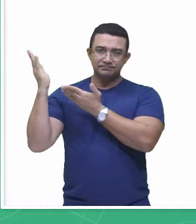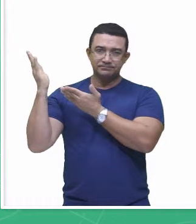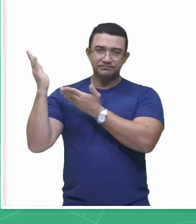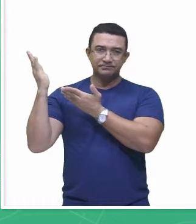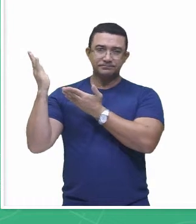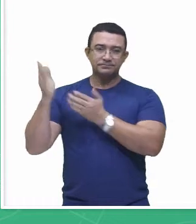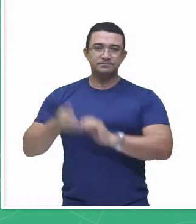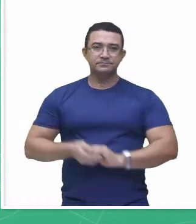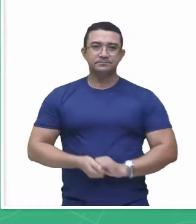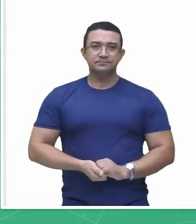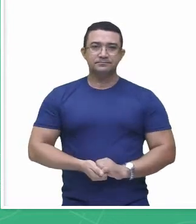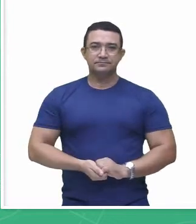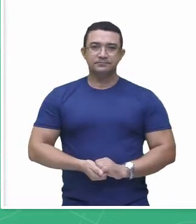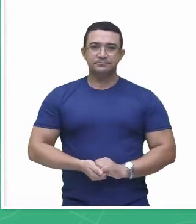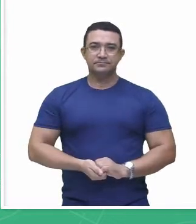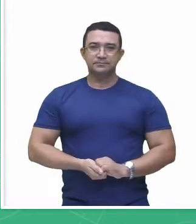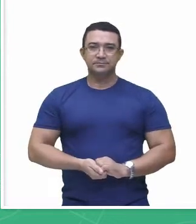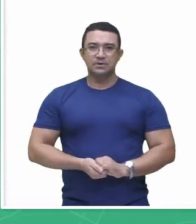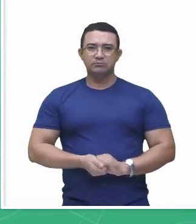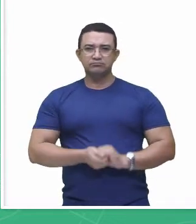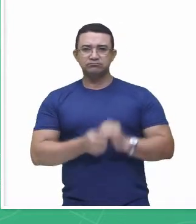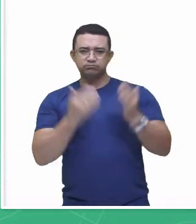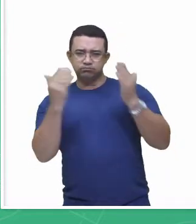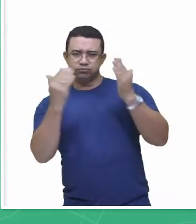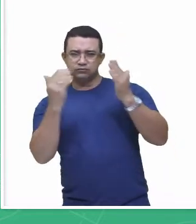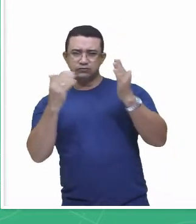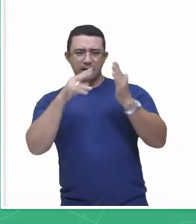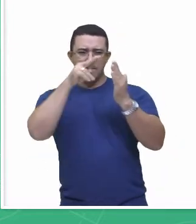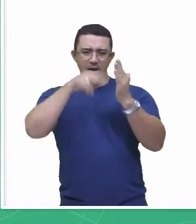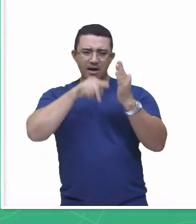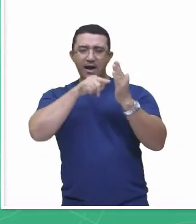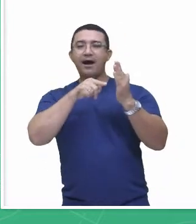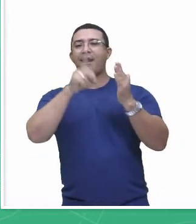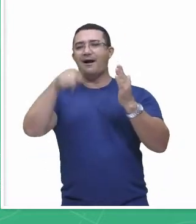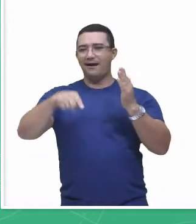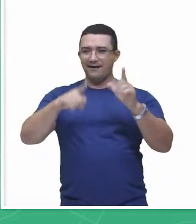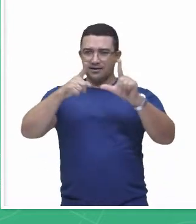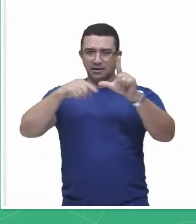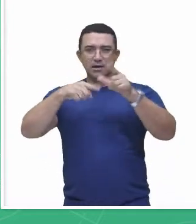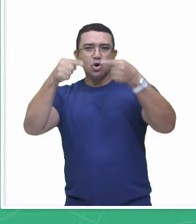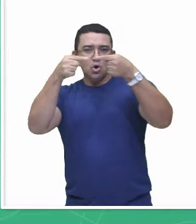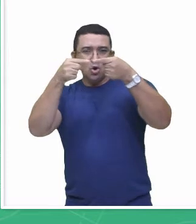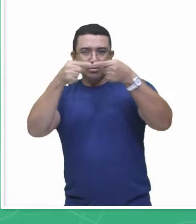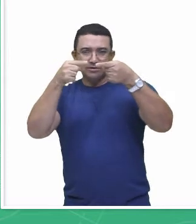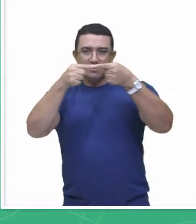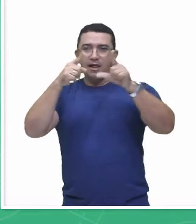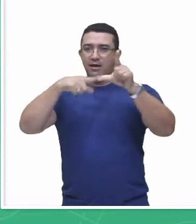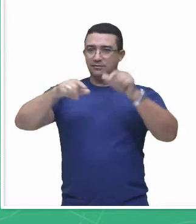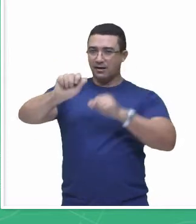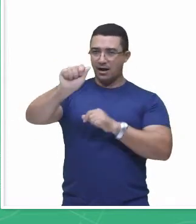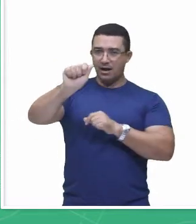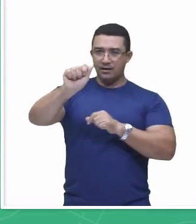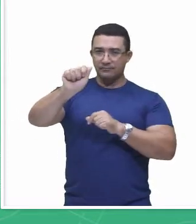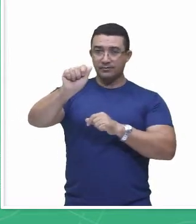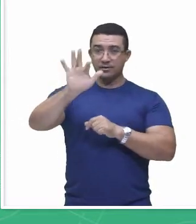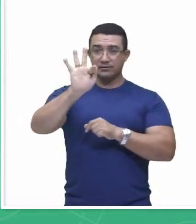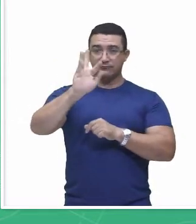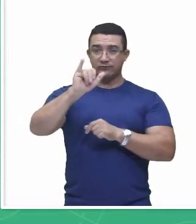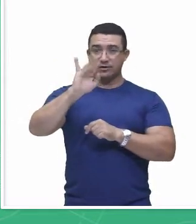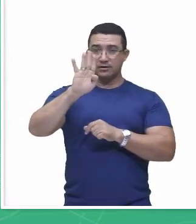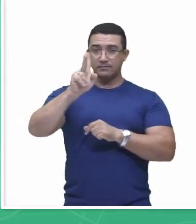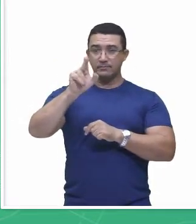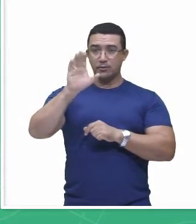sincondroses. Então, pelo enunciado já dá para a gente saber que é a letra A, fibrosa, tá? Vamos